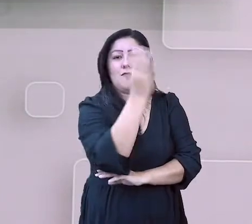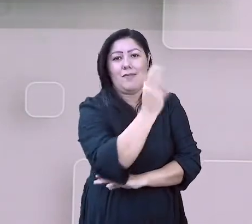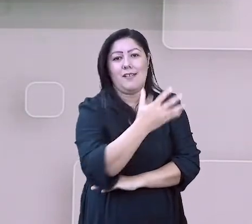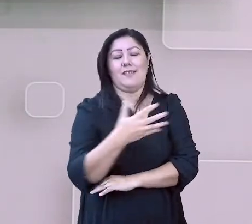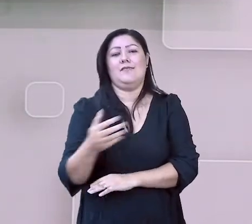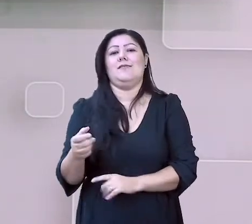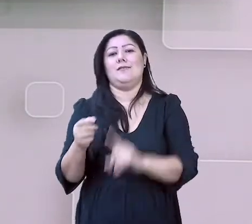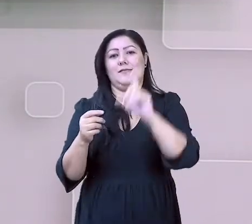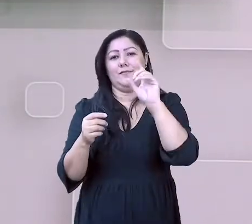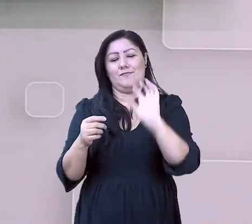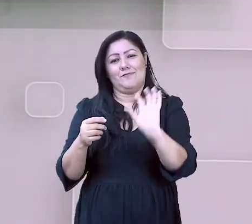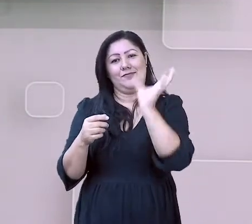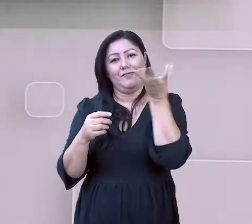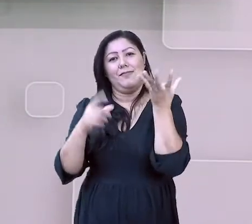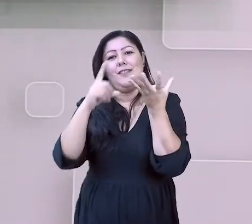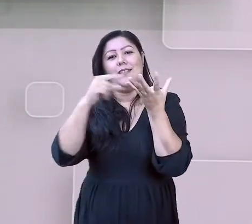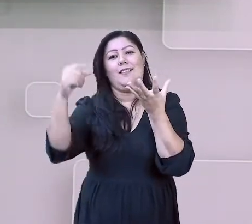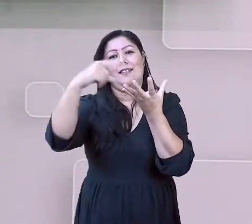de araucária.